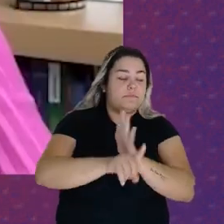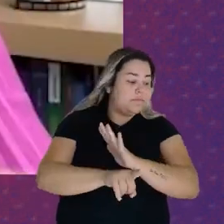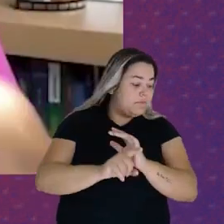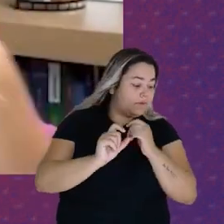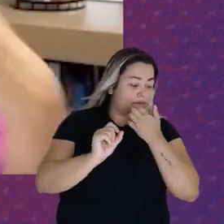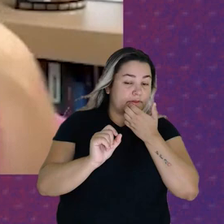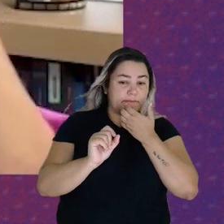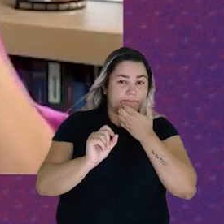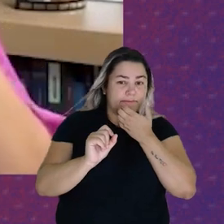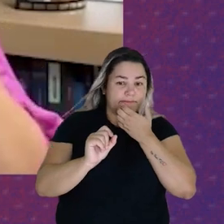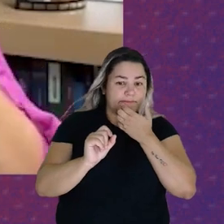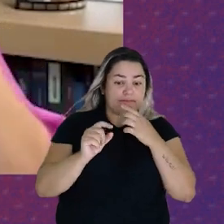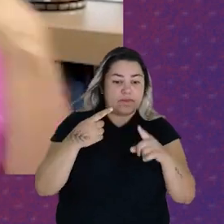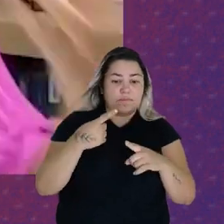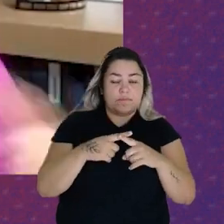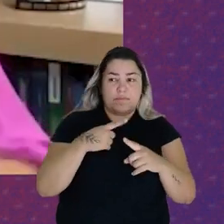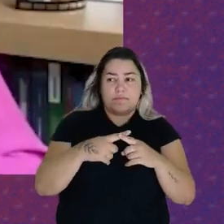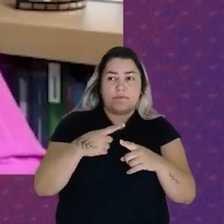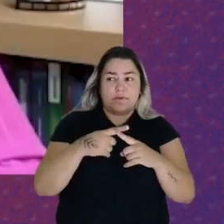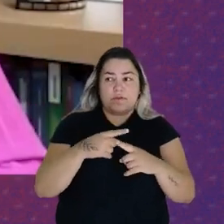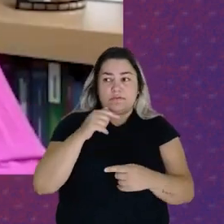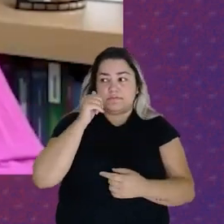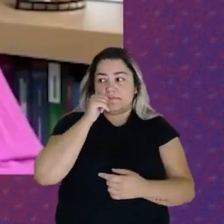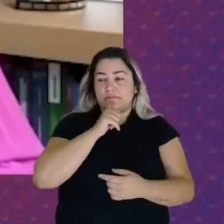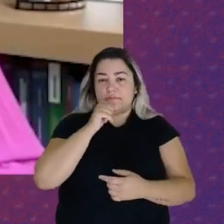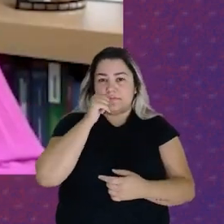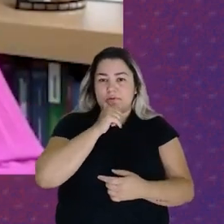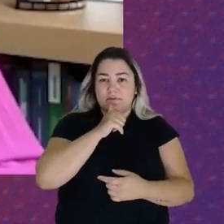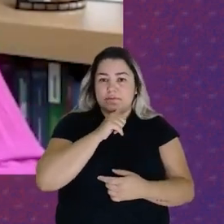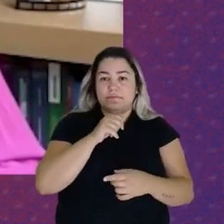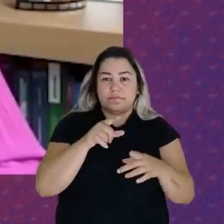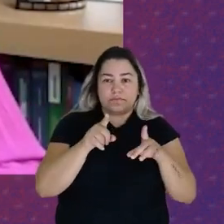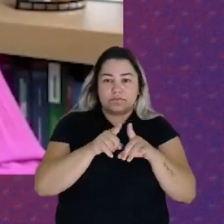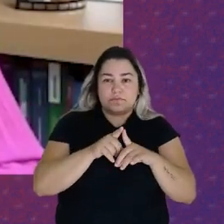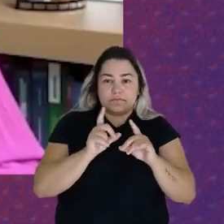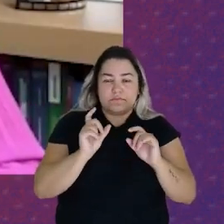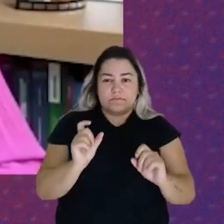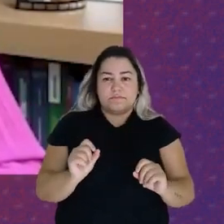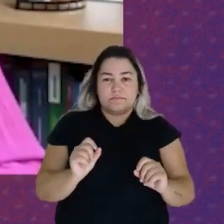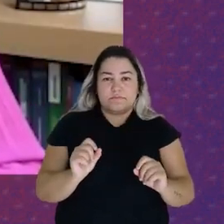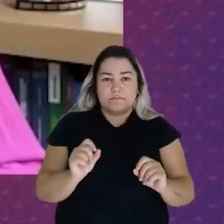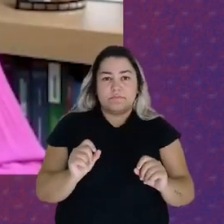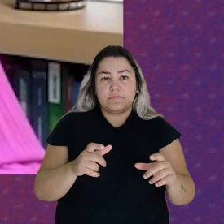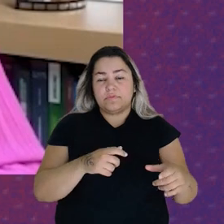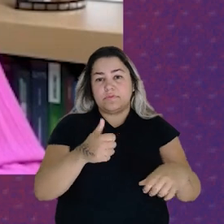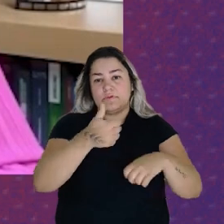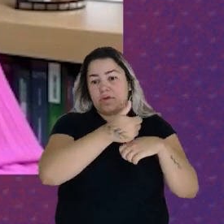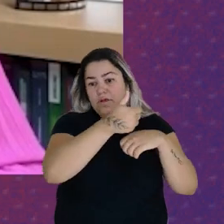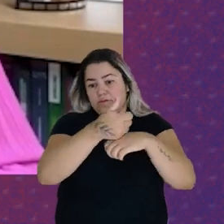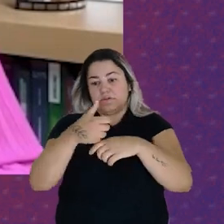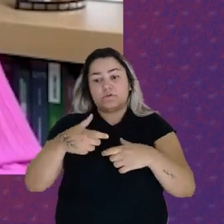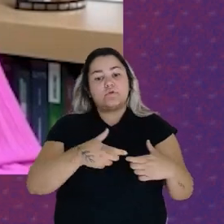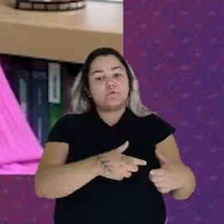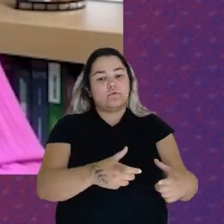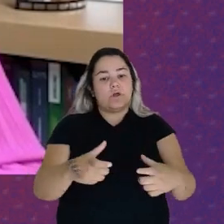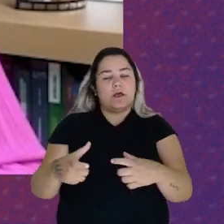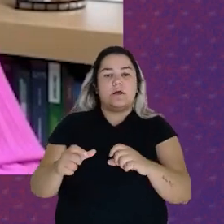por que as mulheres negras nunca ocuparam esses espaços, né? E aí,